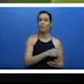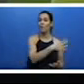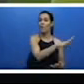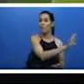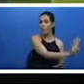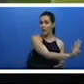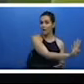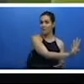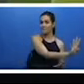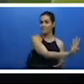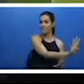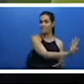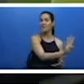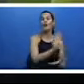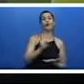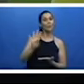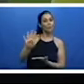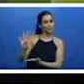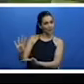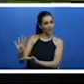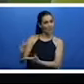4, 4,